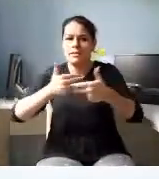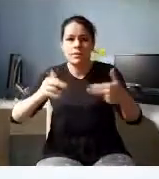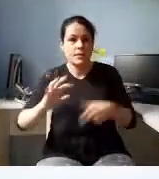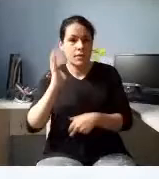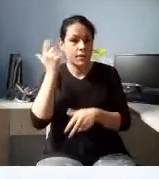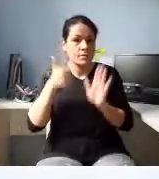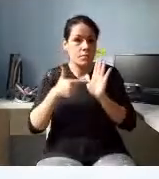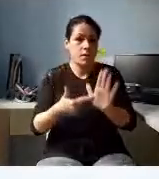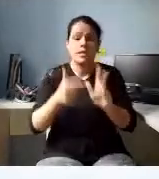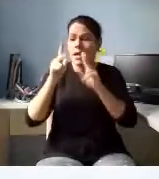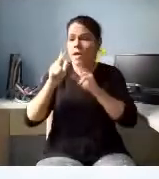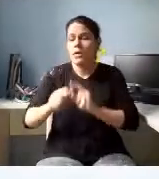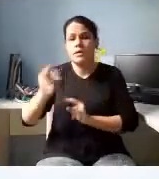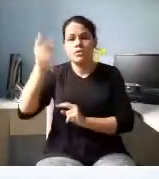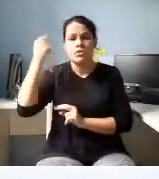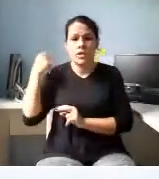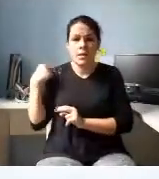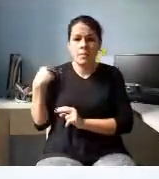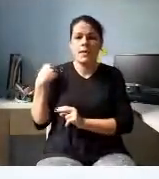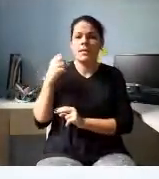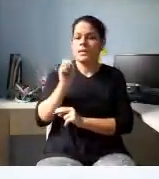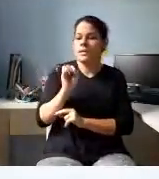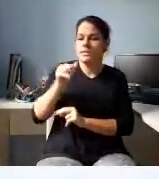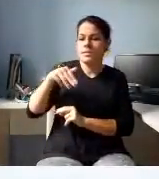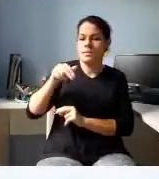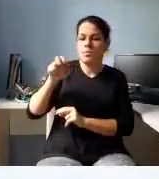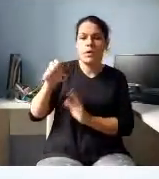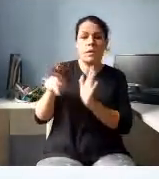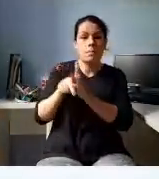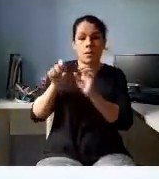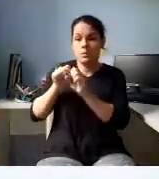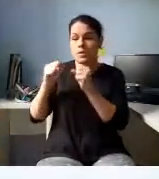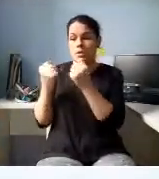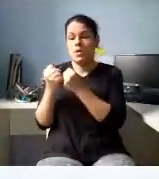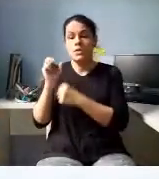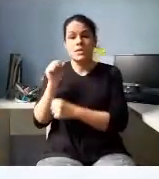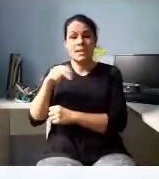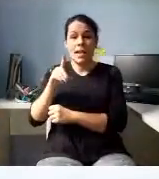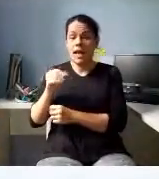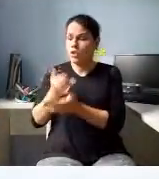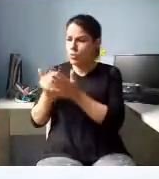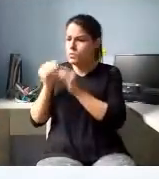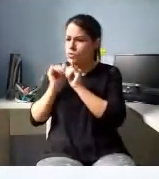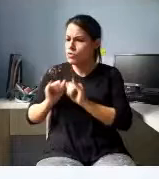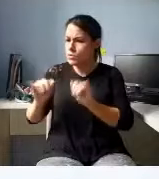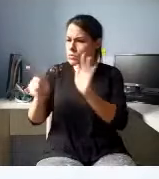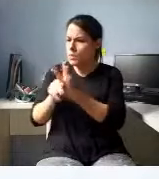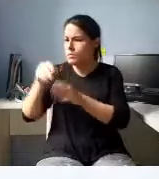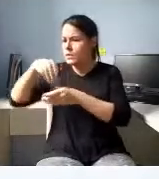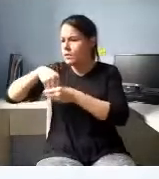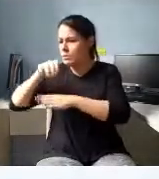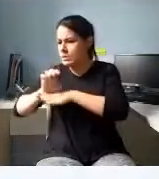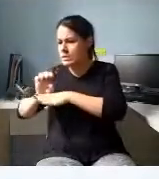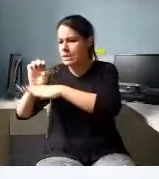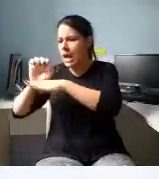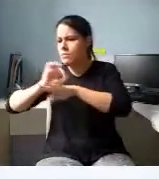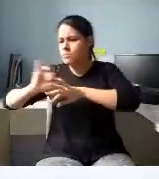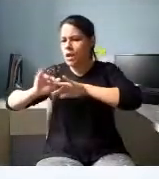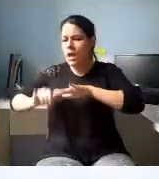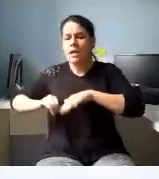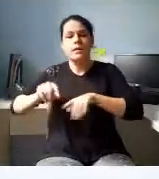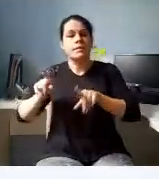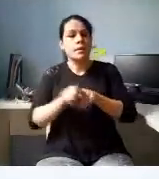Assim foi com a Simone Tebet lá no Senado, assim que ela lançou e efetivou a sua candidatura, já começaram a sair denúncias dela no Estado, enfim. A imprensa,